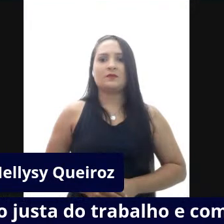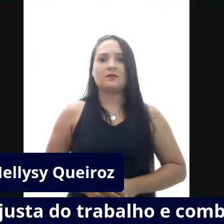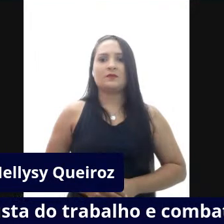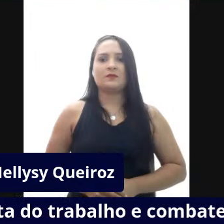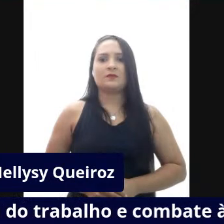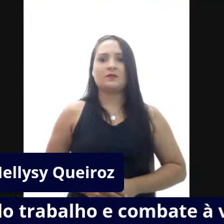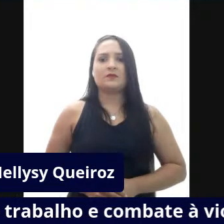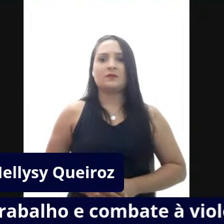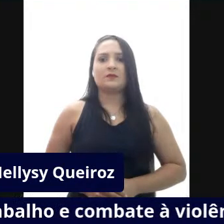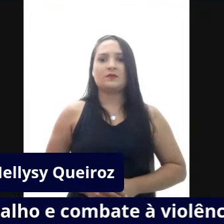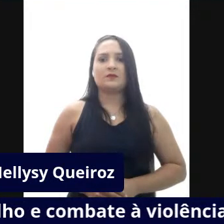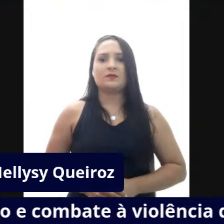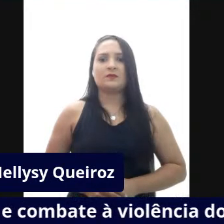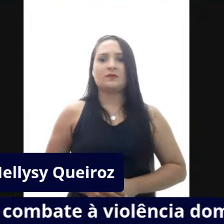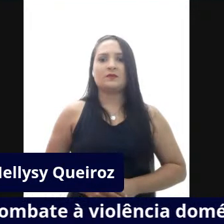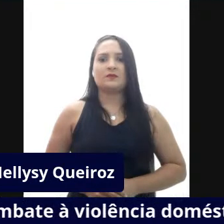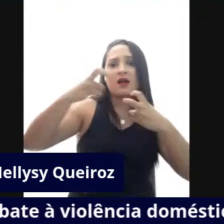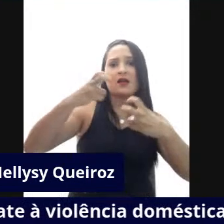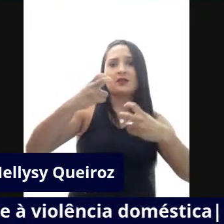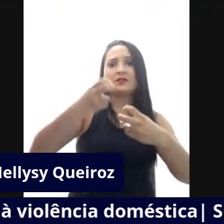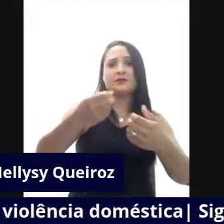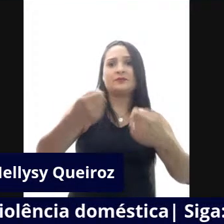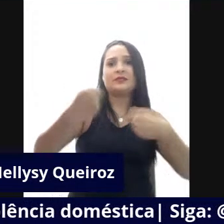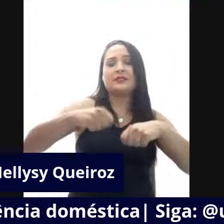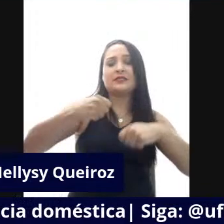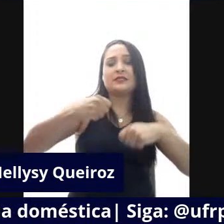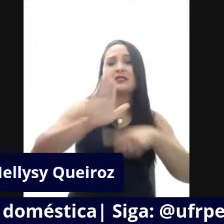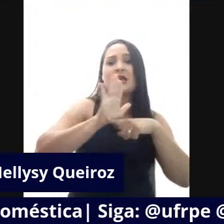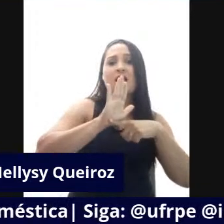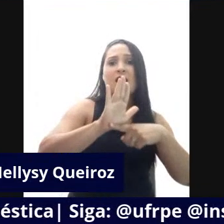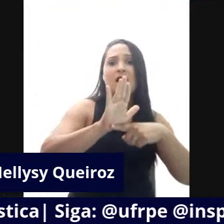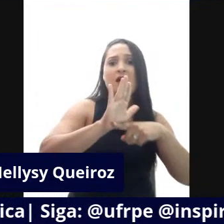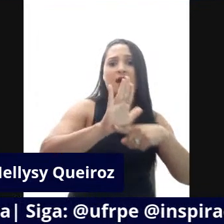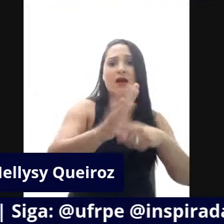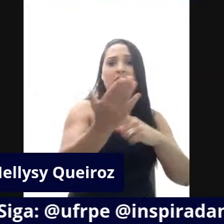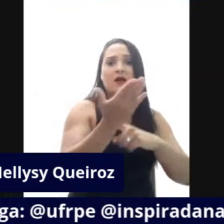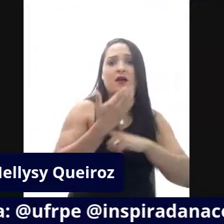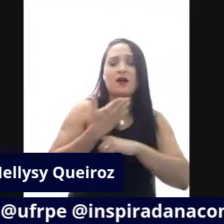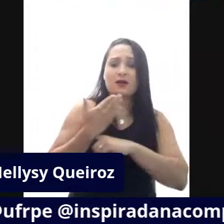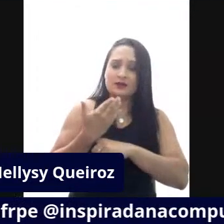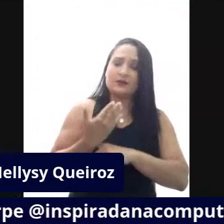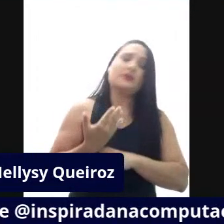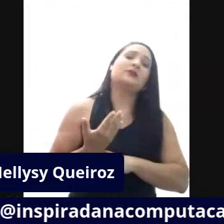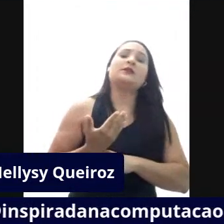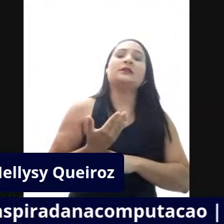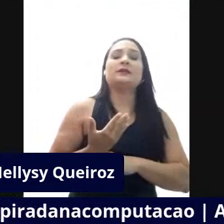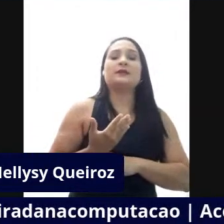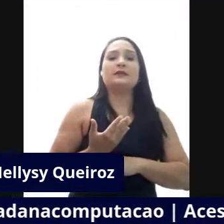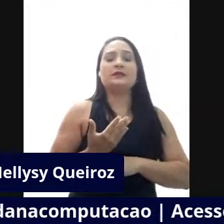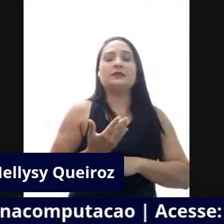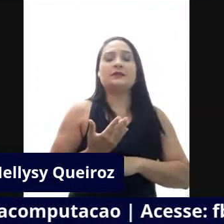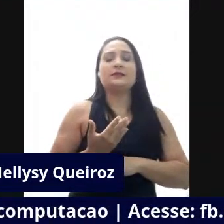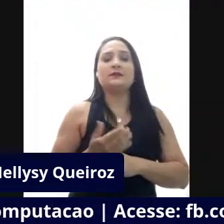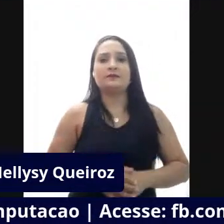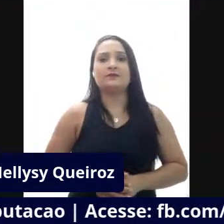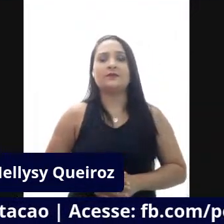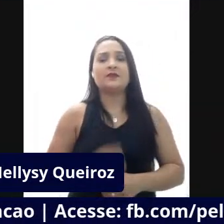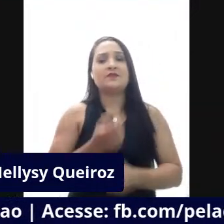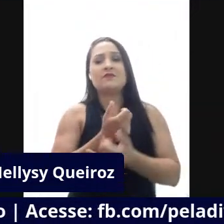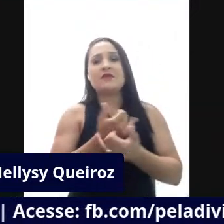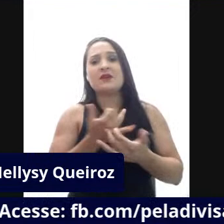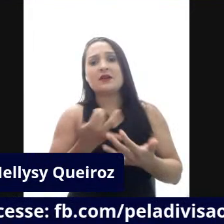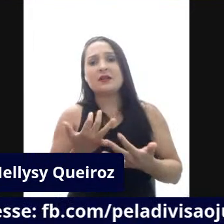alguma forma, e a gente precisa escancarar, porque é uma questão que, muitas vezes, ela se